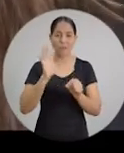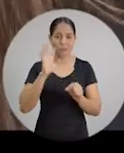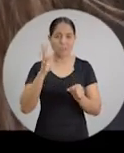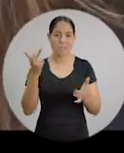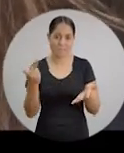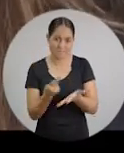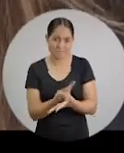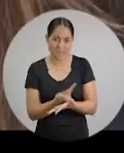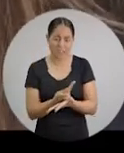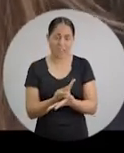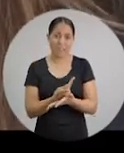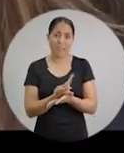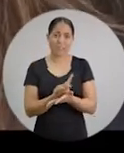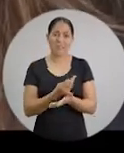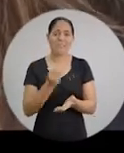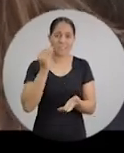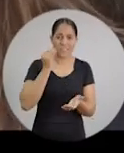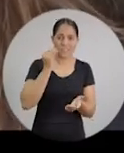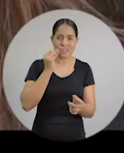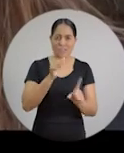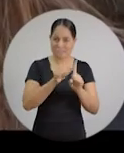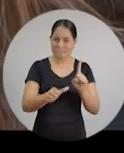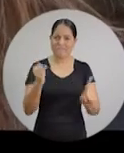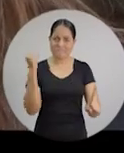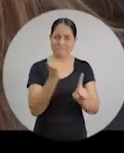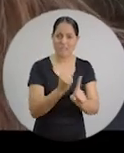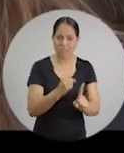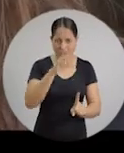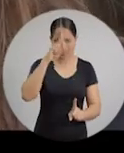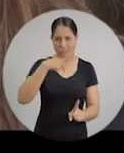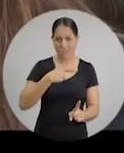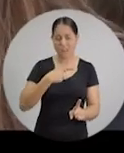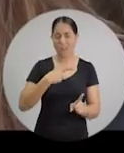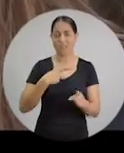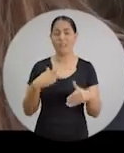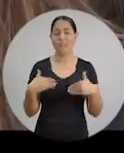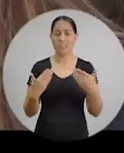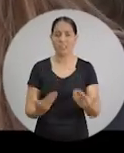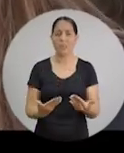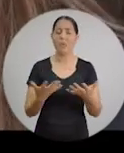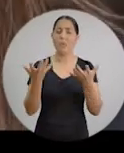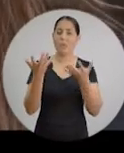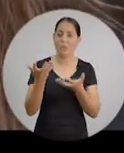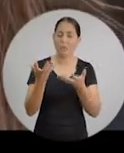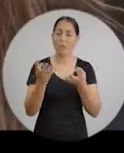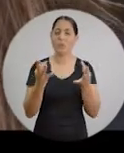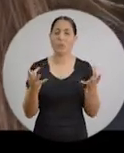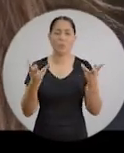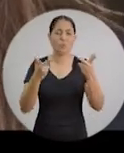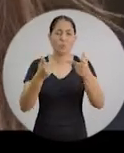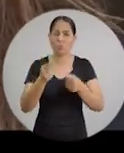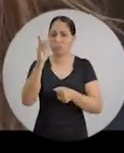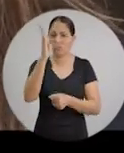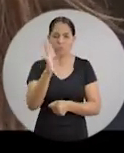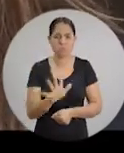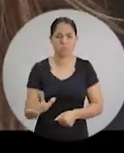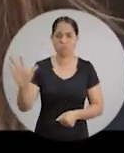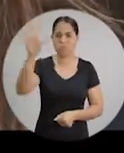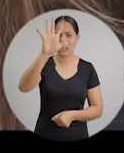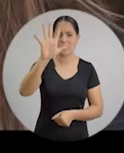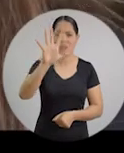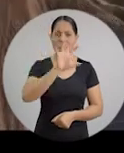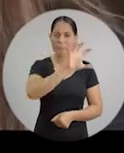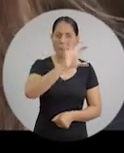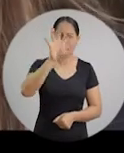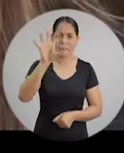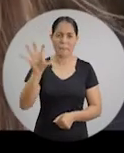causa da minha tentativa de feminicídio, né? E eu gostaria que todas as entidades